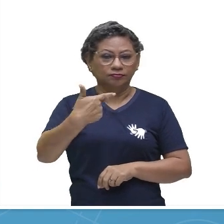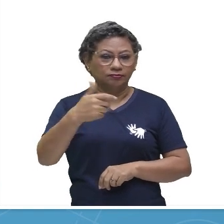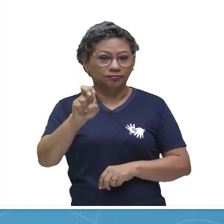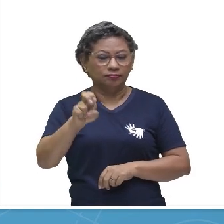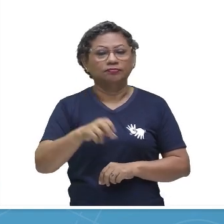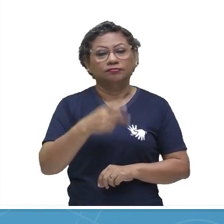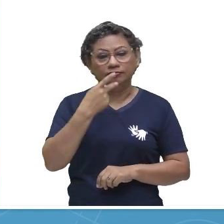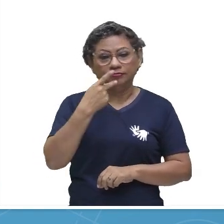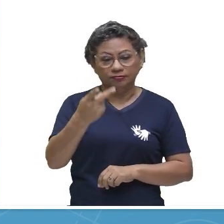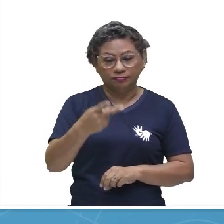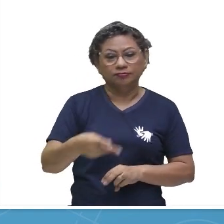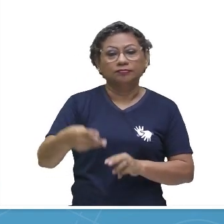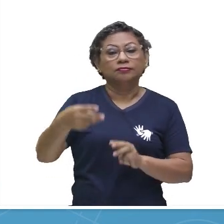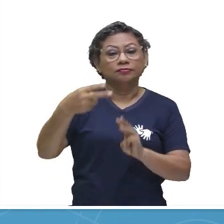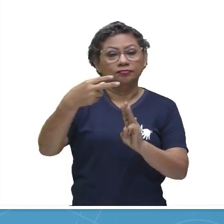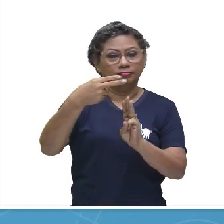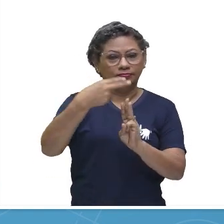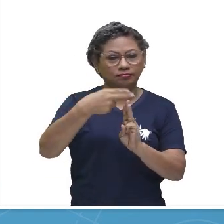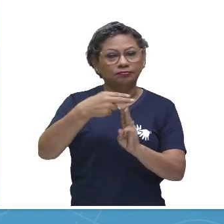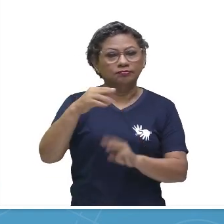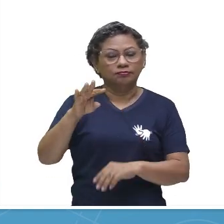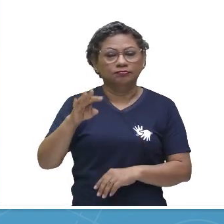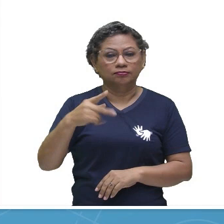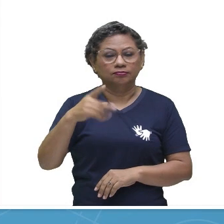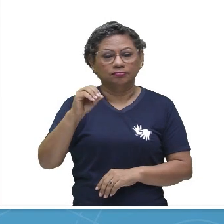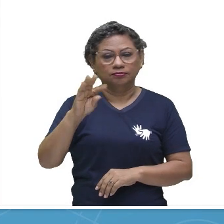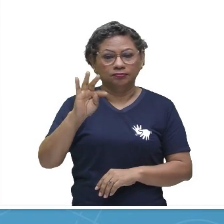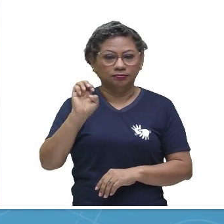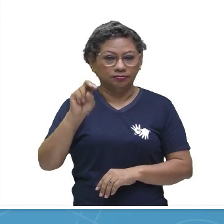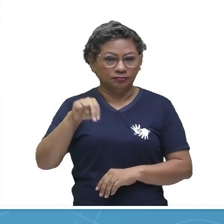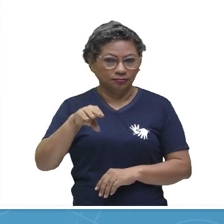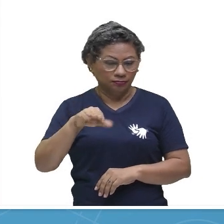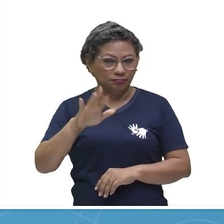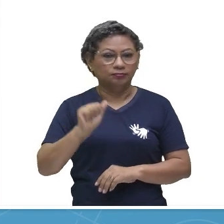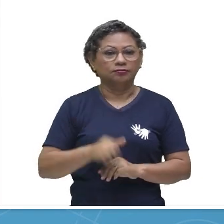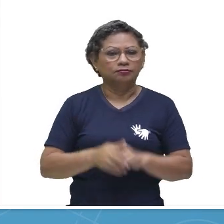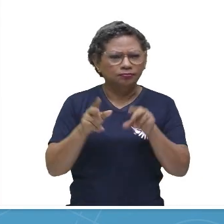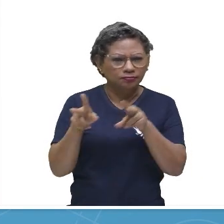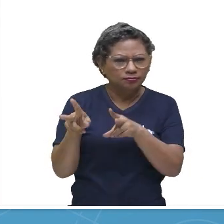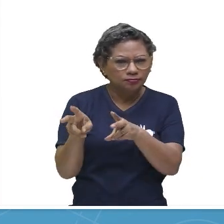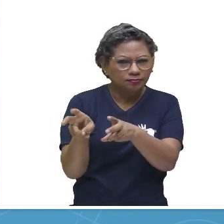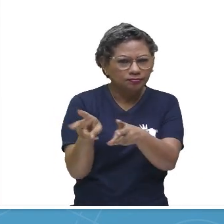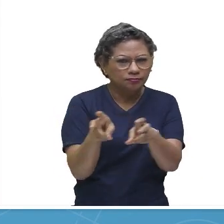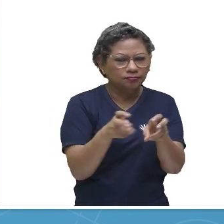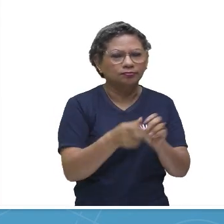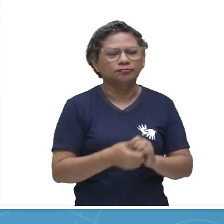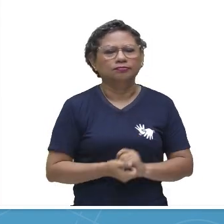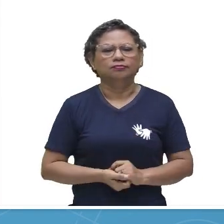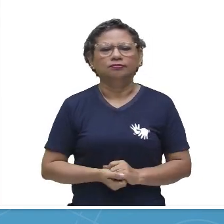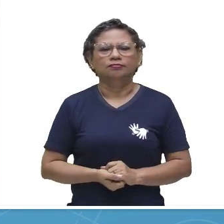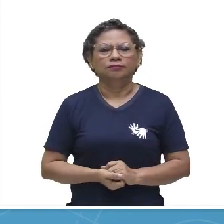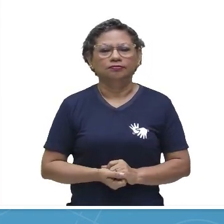que nós chamamos de potência. Assim como na operação da adição, o resultado é chamado de soma ou total,